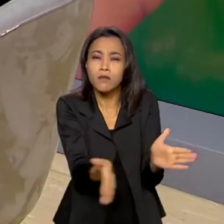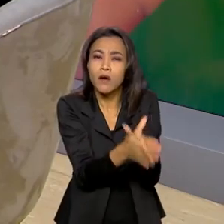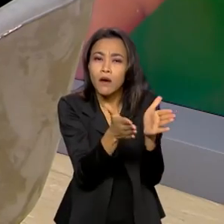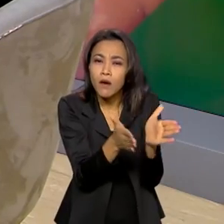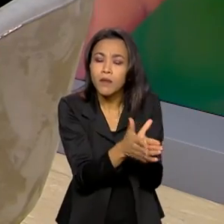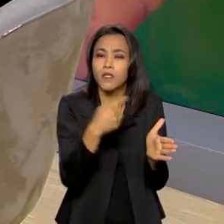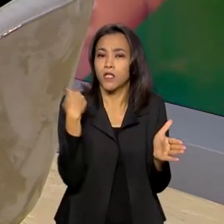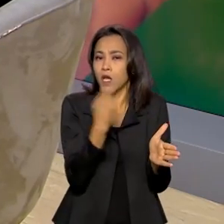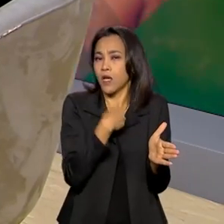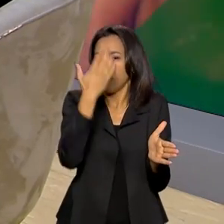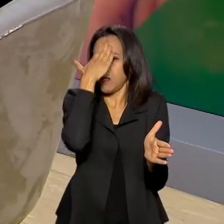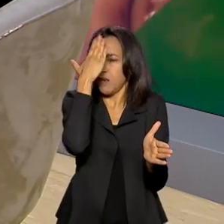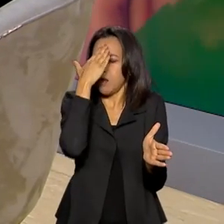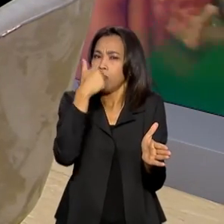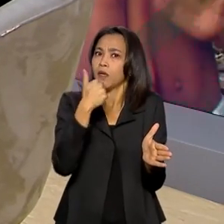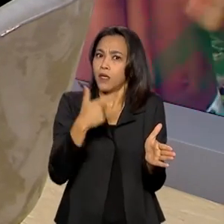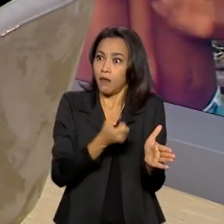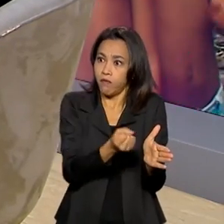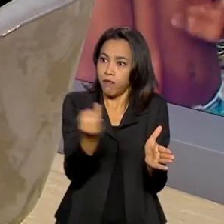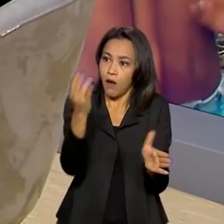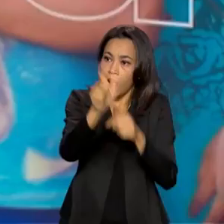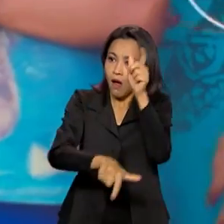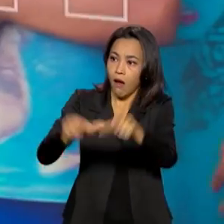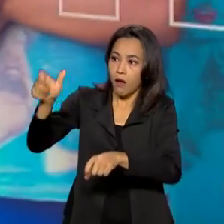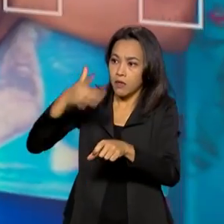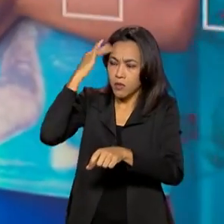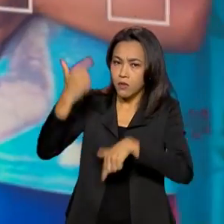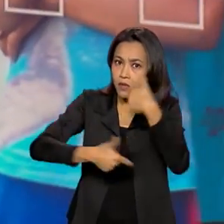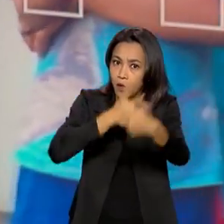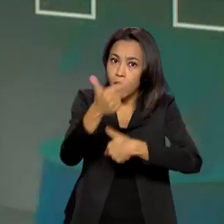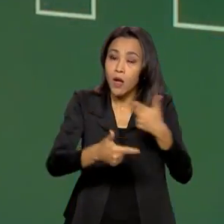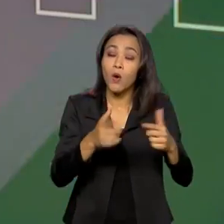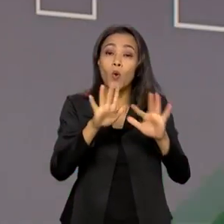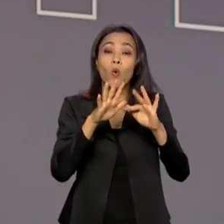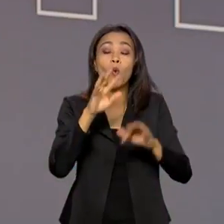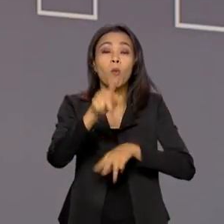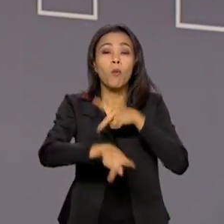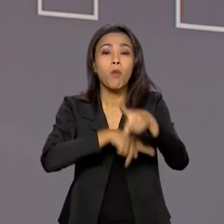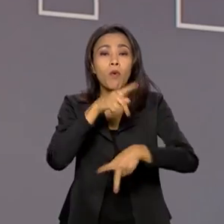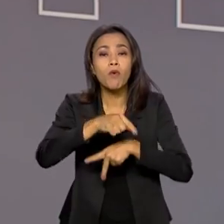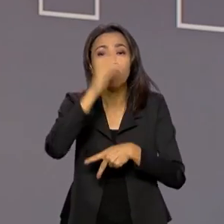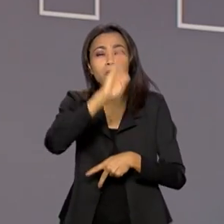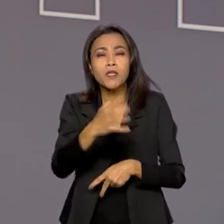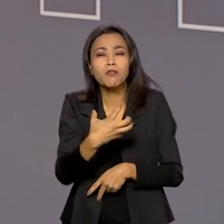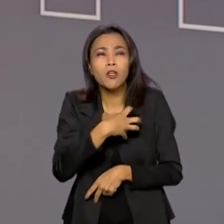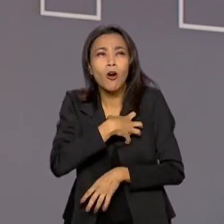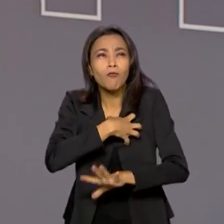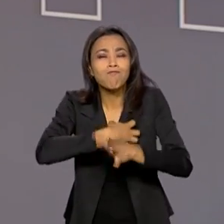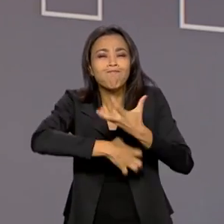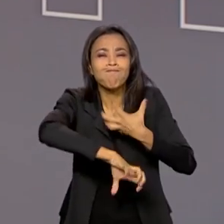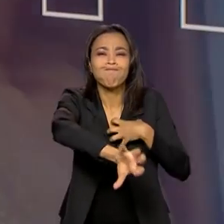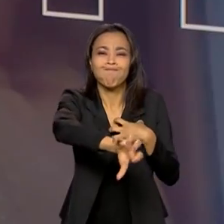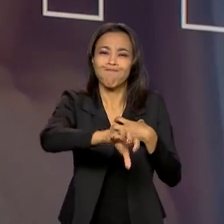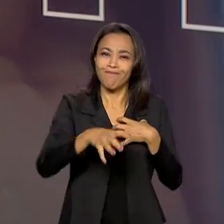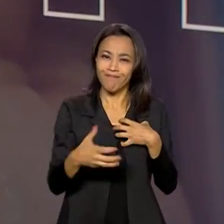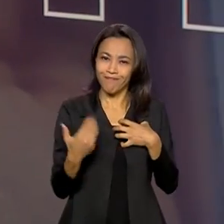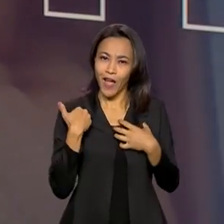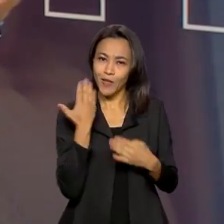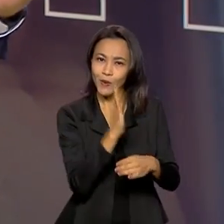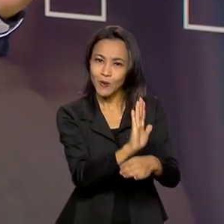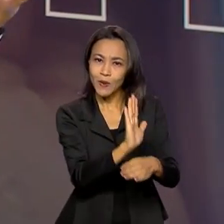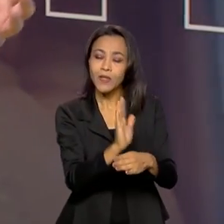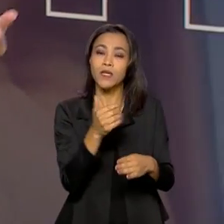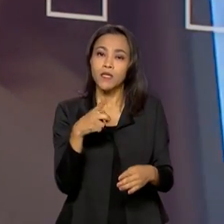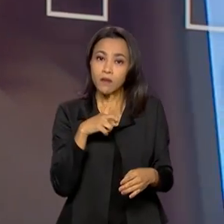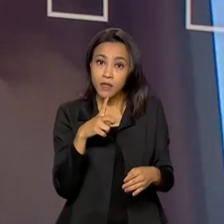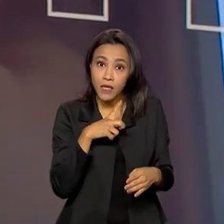além de tudo além de muito trabalhador o povo brasileiro é muito fraterno então tendo uma produção local isso vai